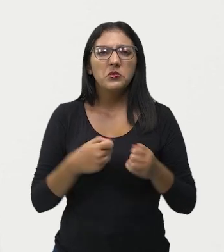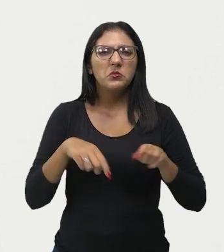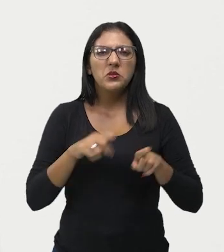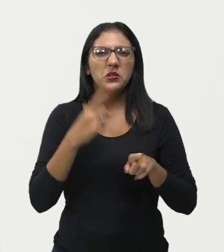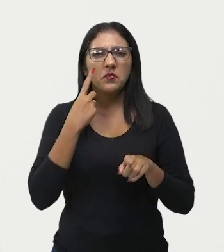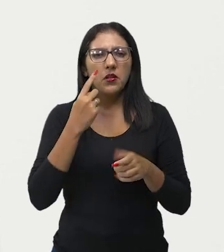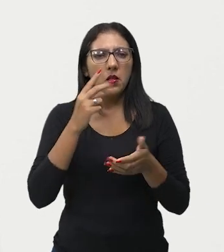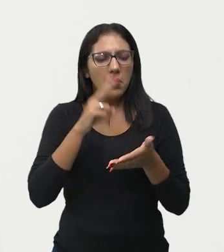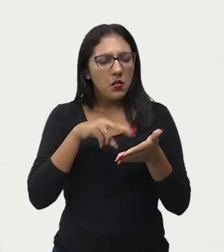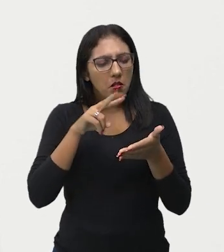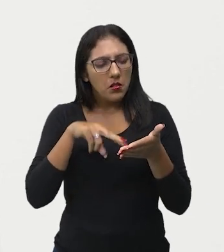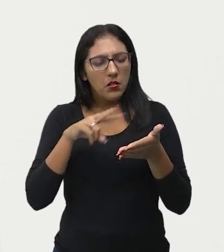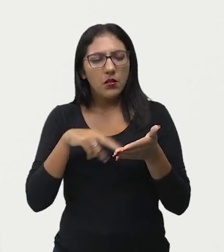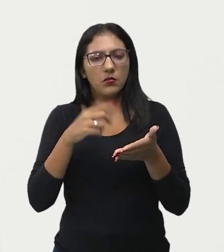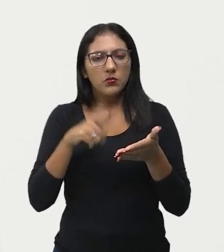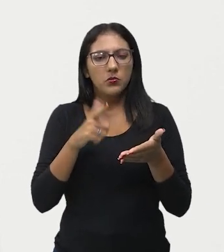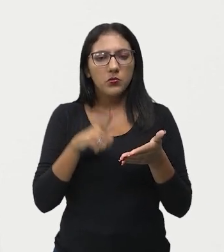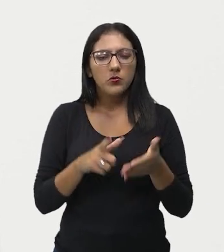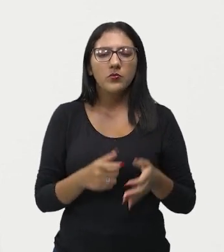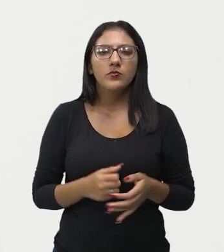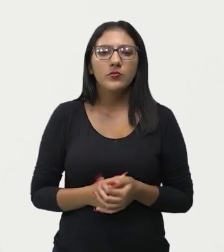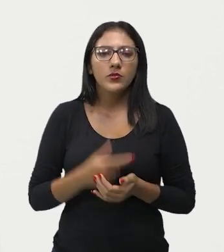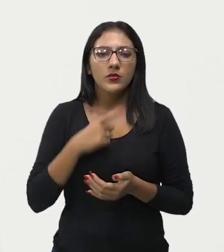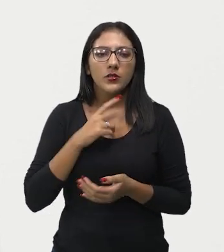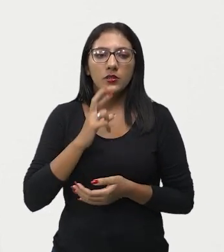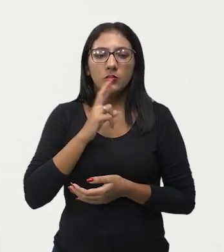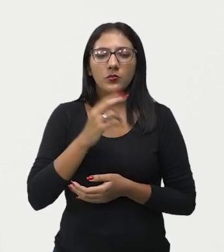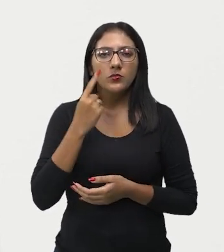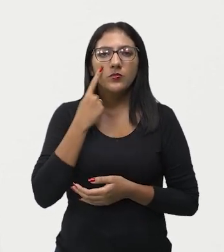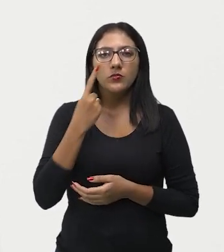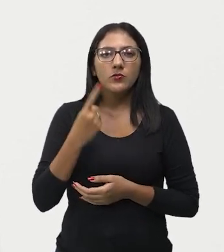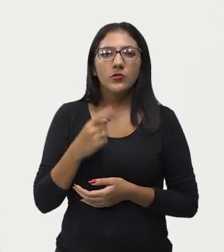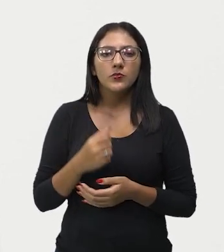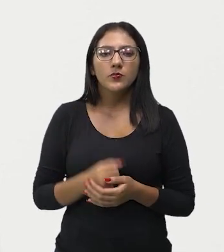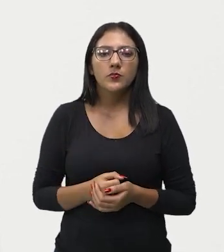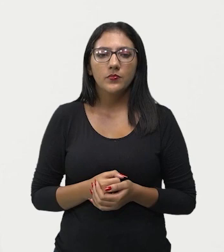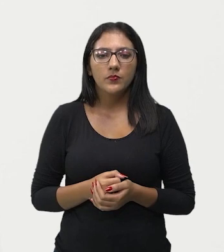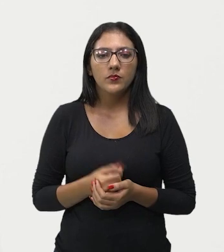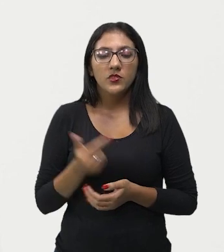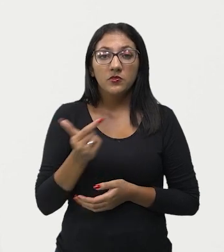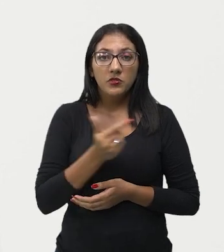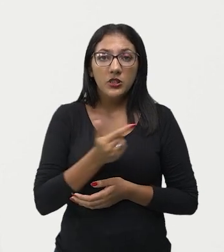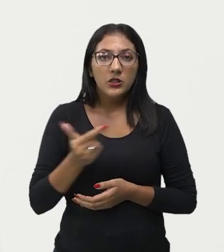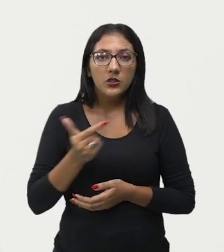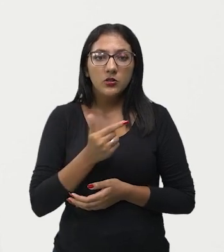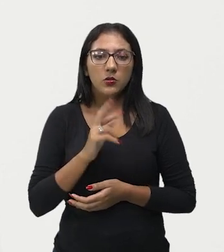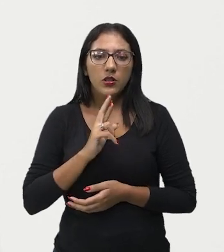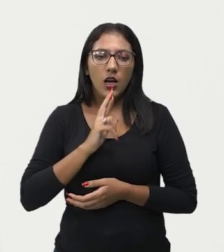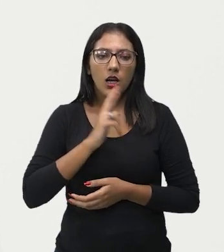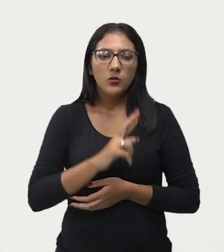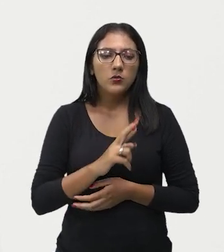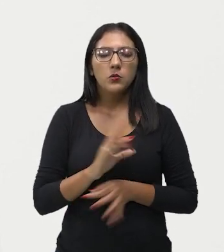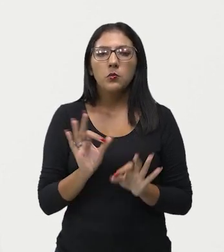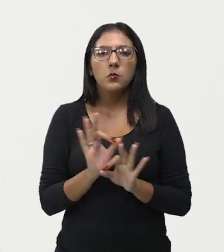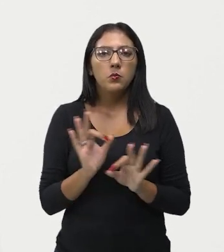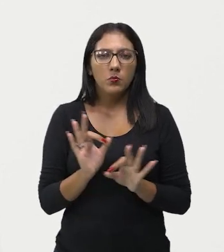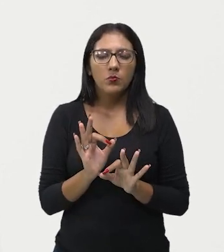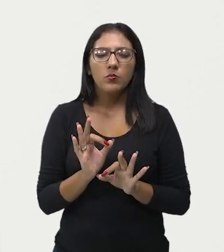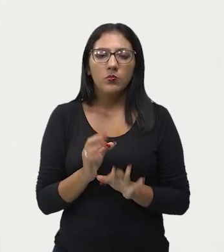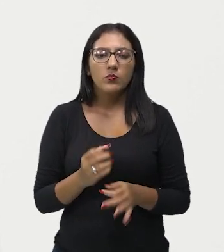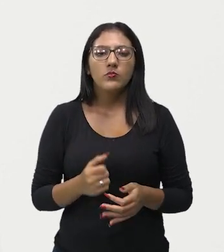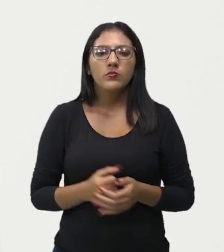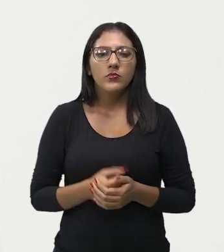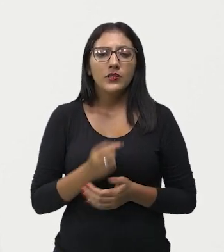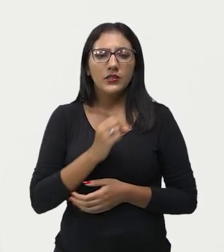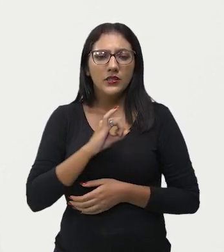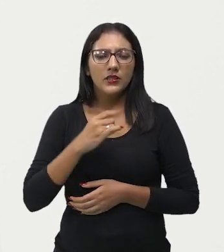na tabela, porque a gente já sabe, se 8 dos 30 responderam sim, então 22 responderam não. Concorda com o professor? Se